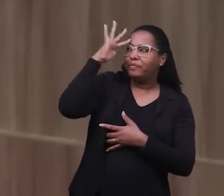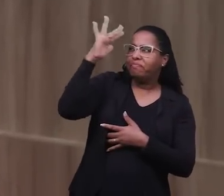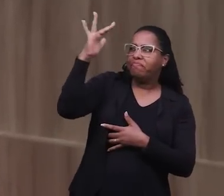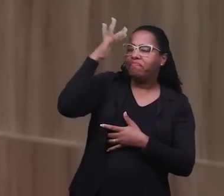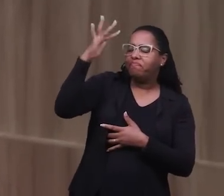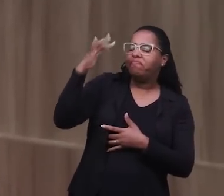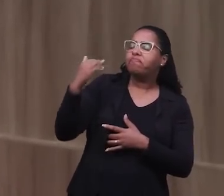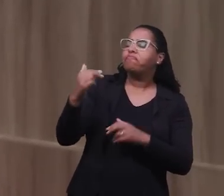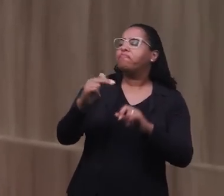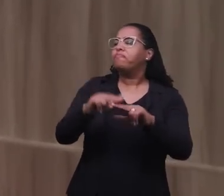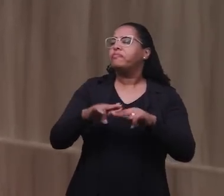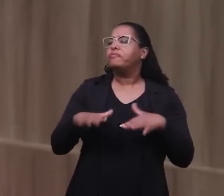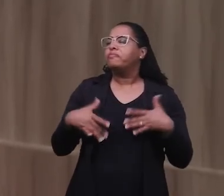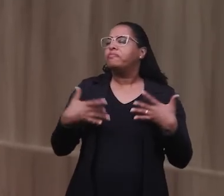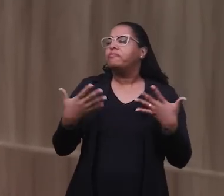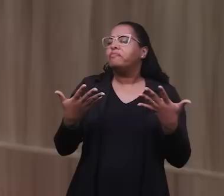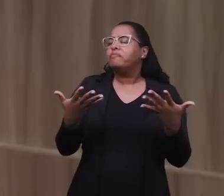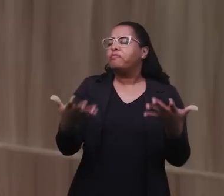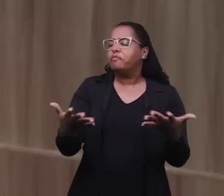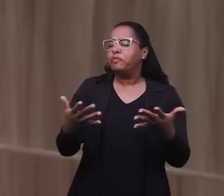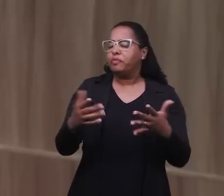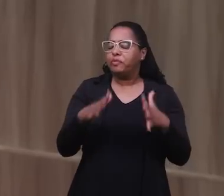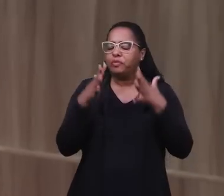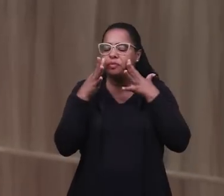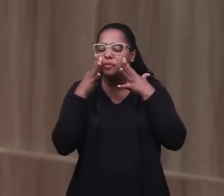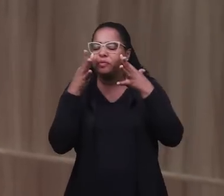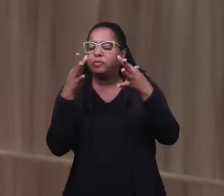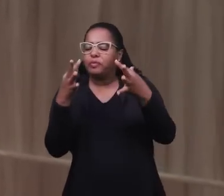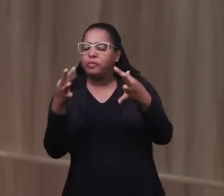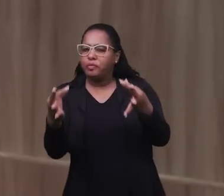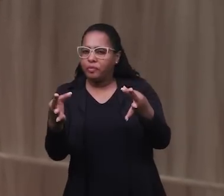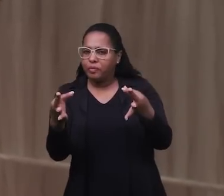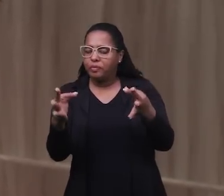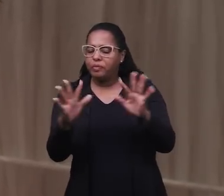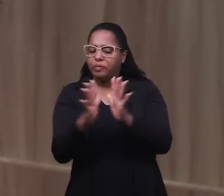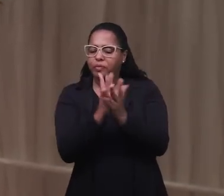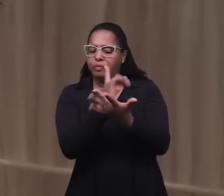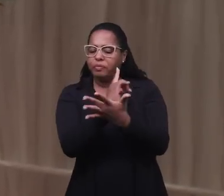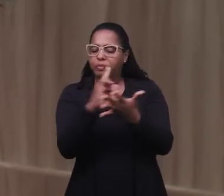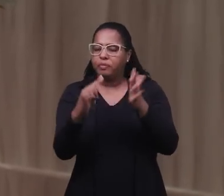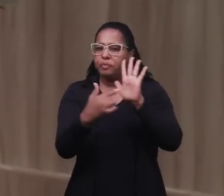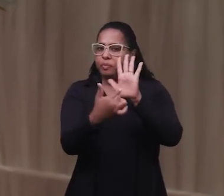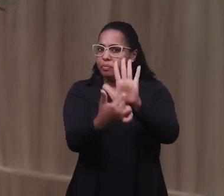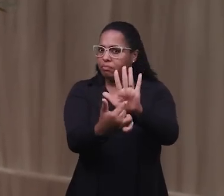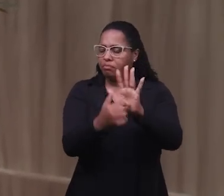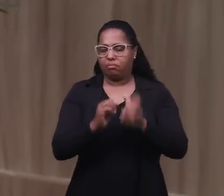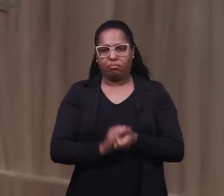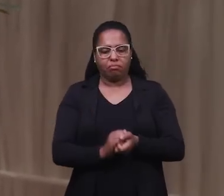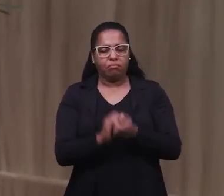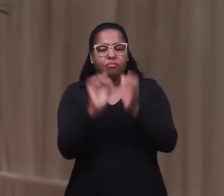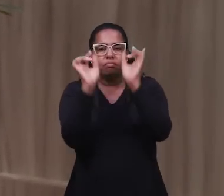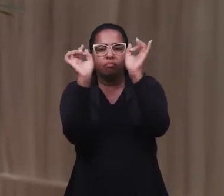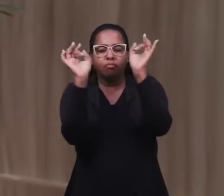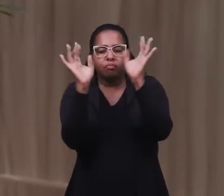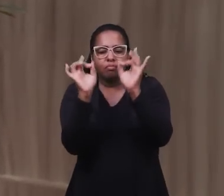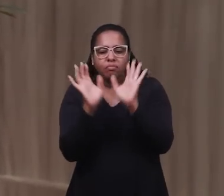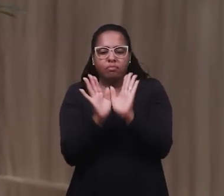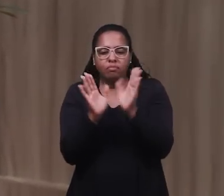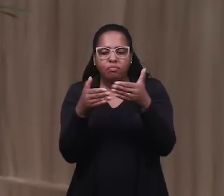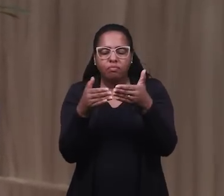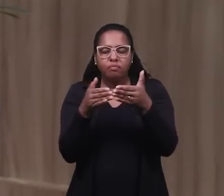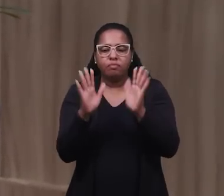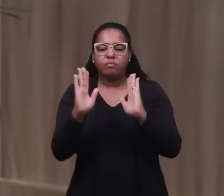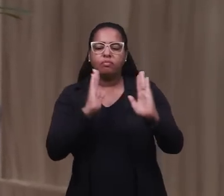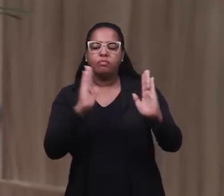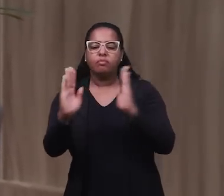reflexão. Por que devemos estar ainda mais atentos ao que diz a Palavra de Deus? Especificamente